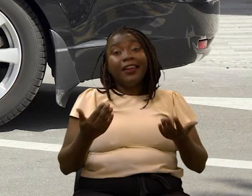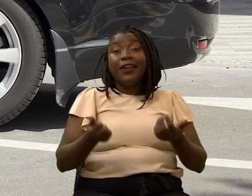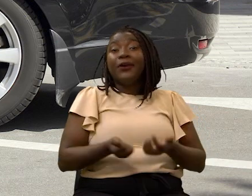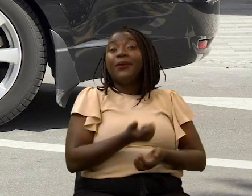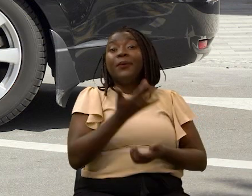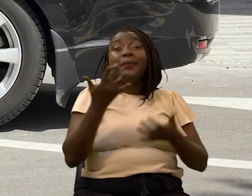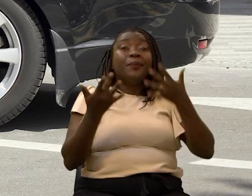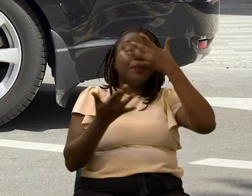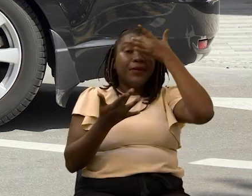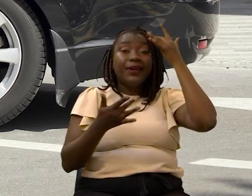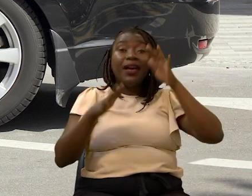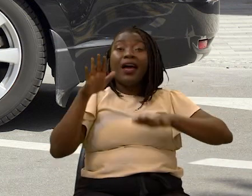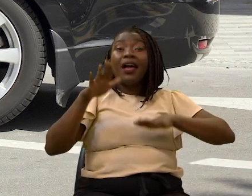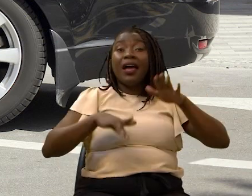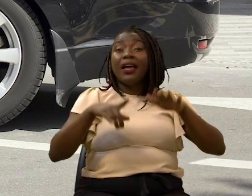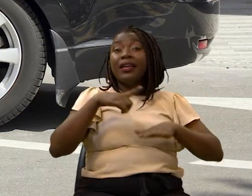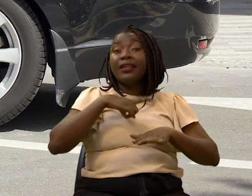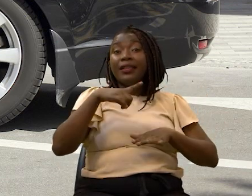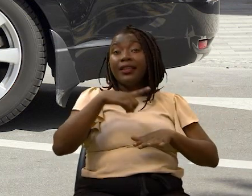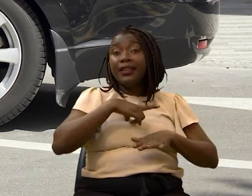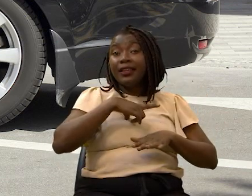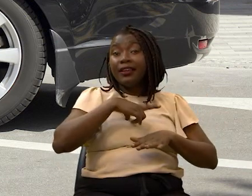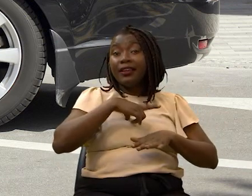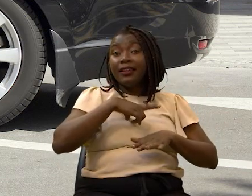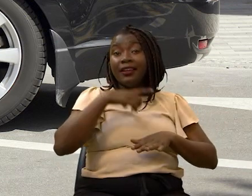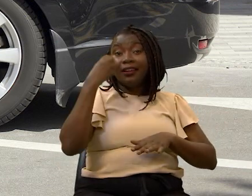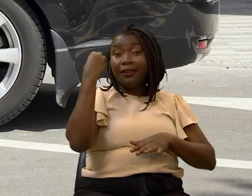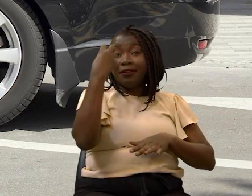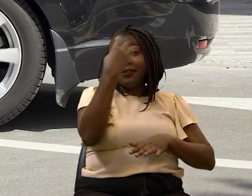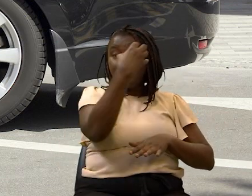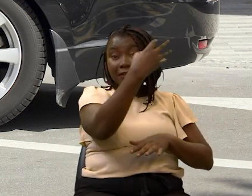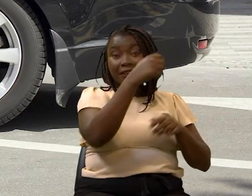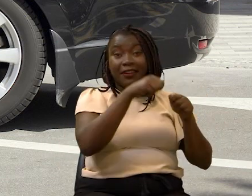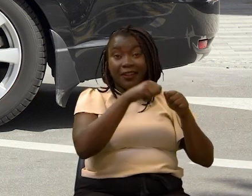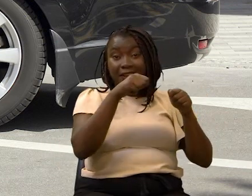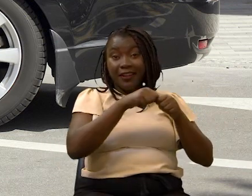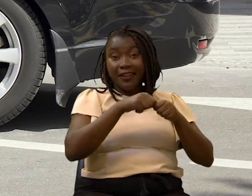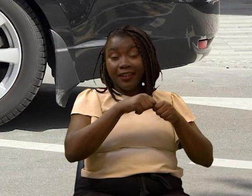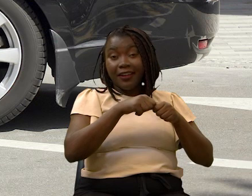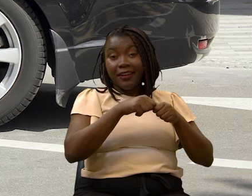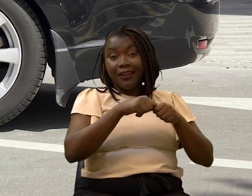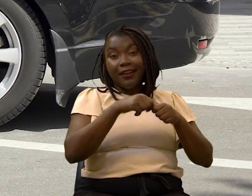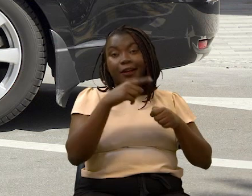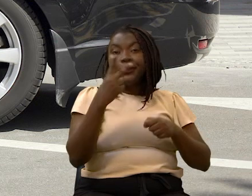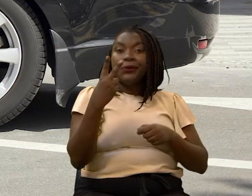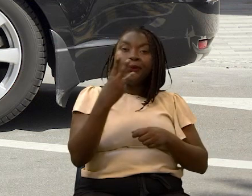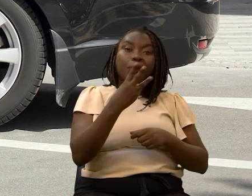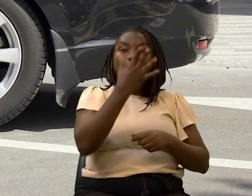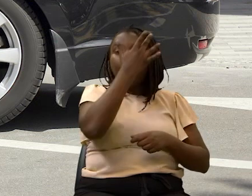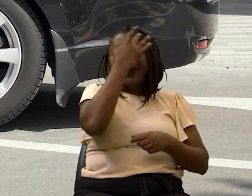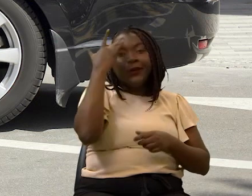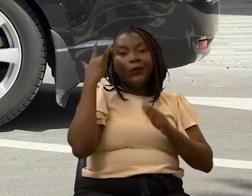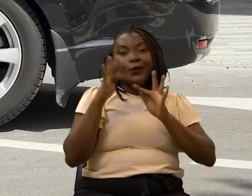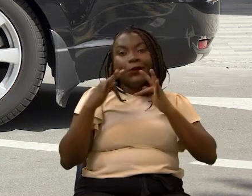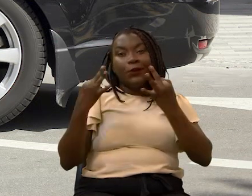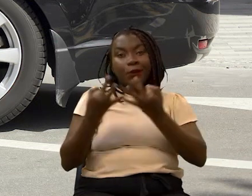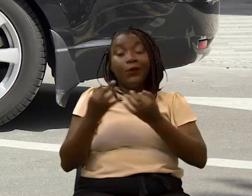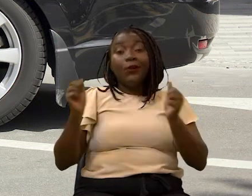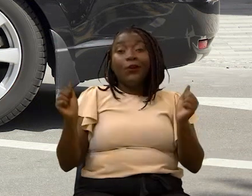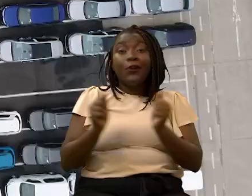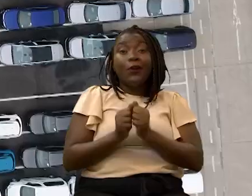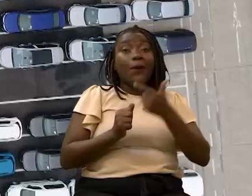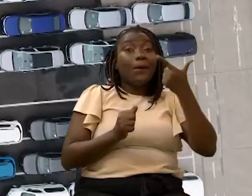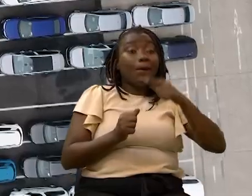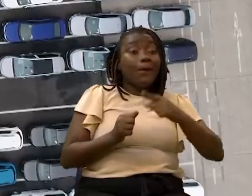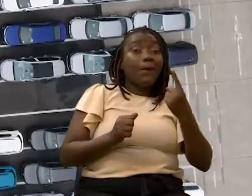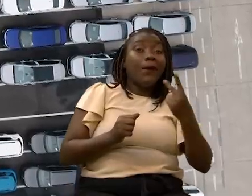assim, a quantidade de pessoas, às vezes você tem uma viagem a ser feita, você tem 2, 3 pessoas na família,